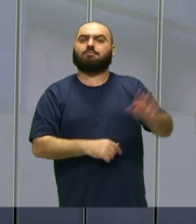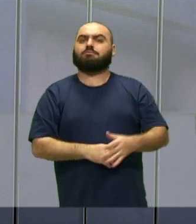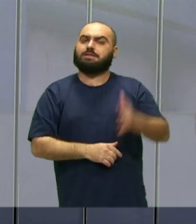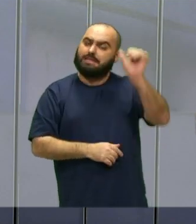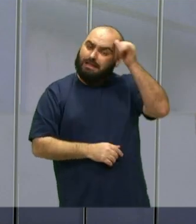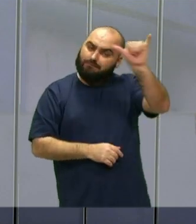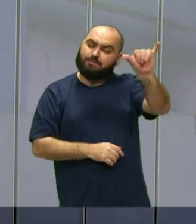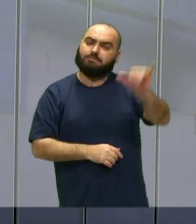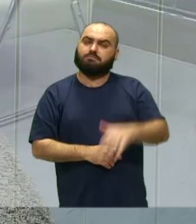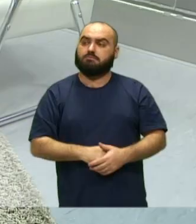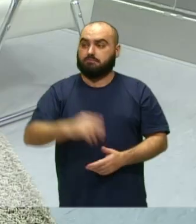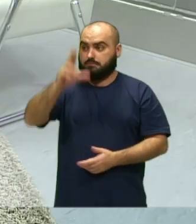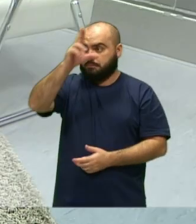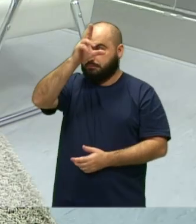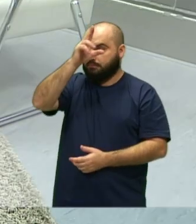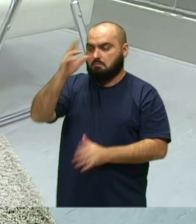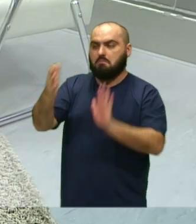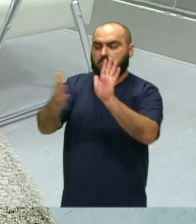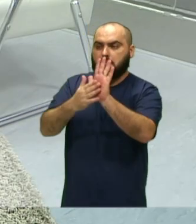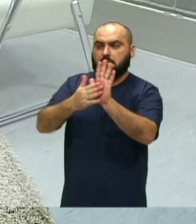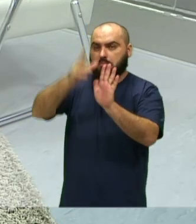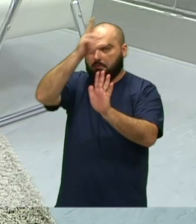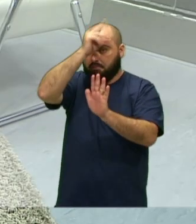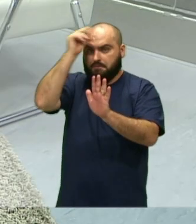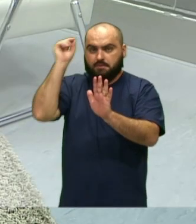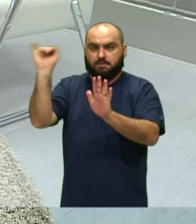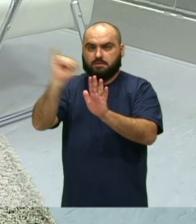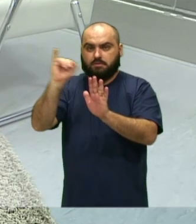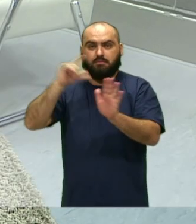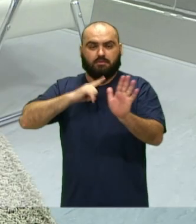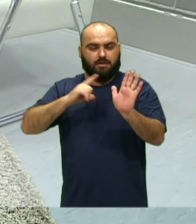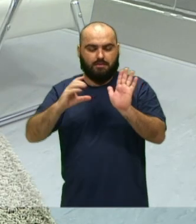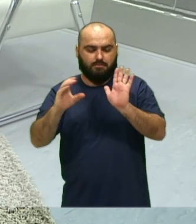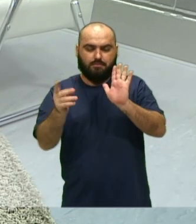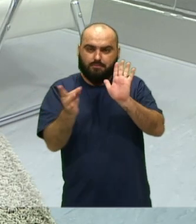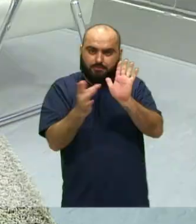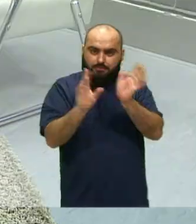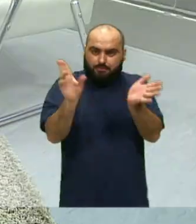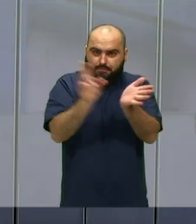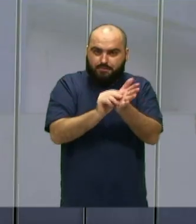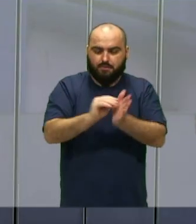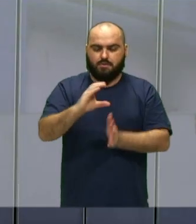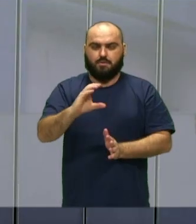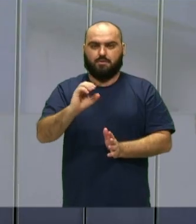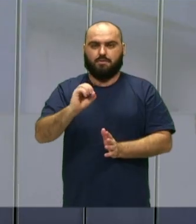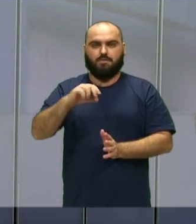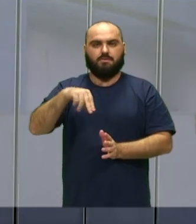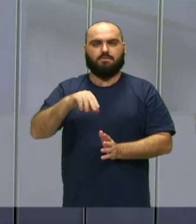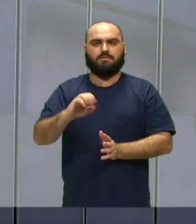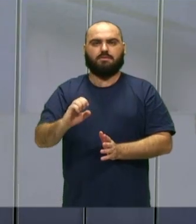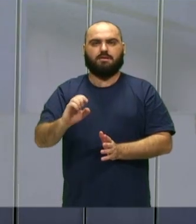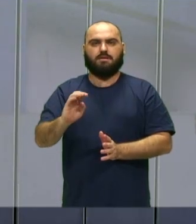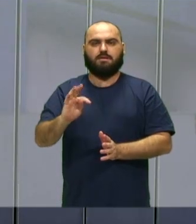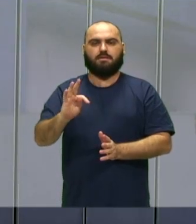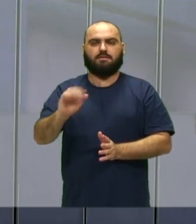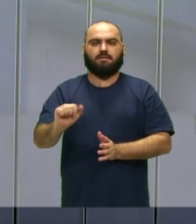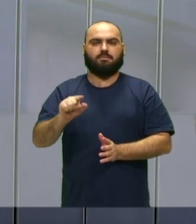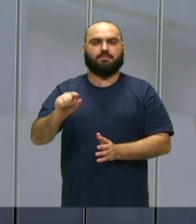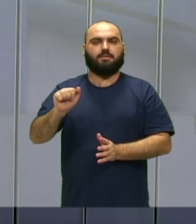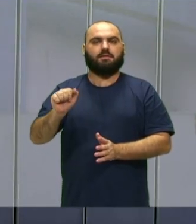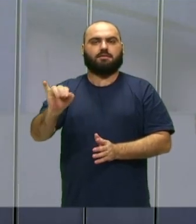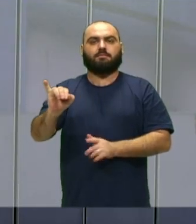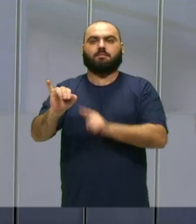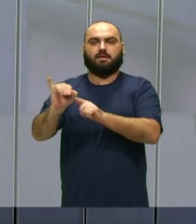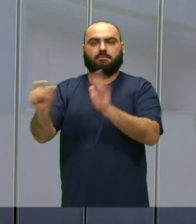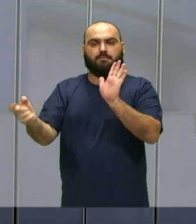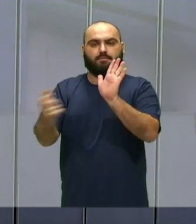acatado pela Prefeitura de Itajaí, para que no Conectaí, que é um aplicativo, fosse baixado ali, tivesse um ícone. Naquele ícone